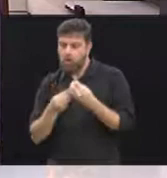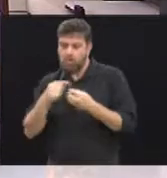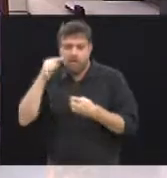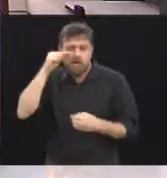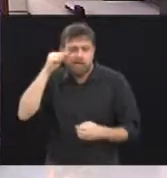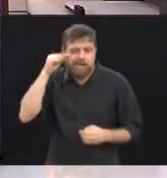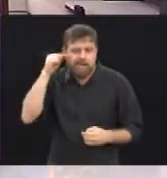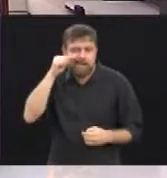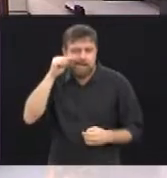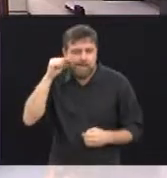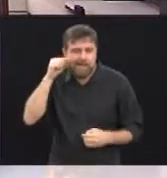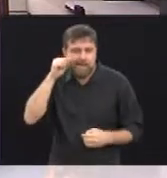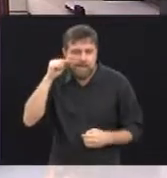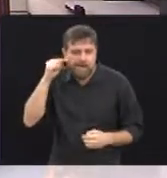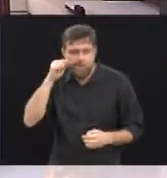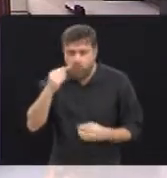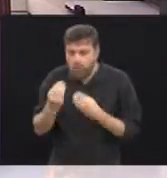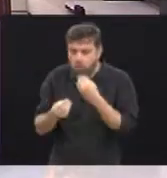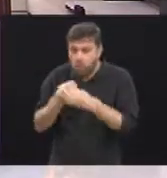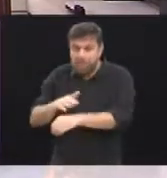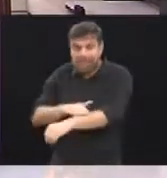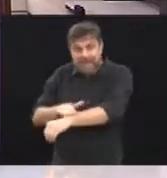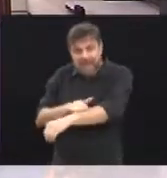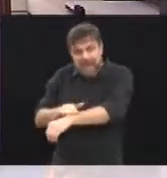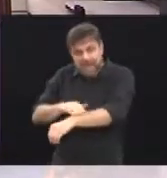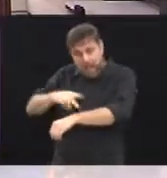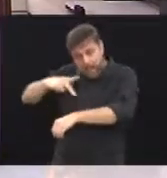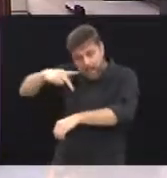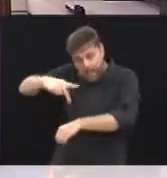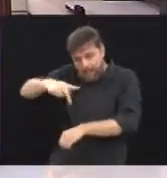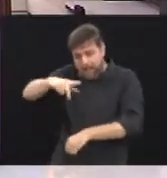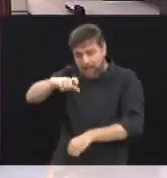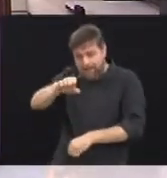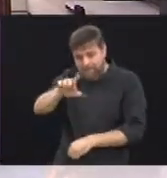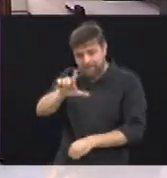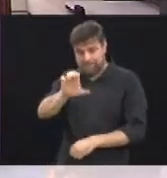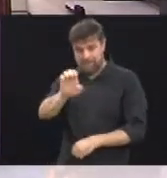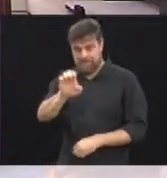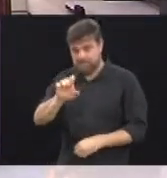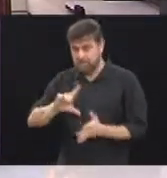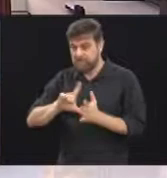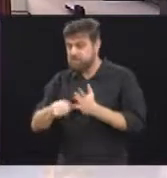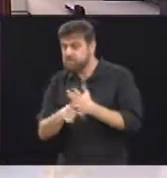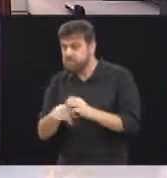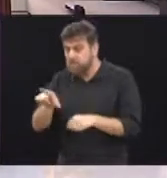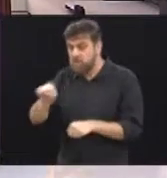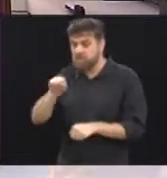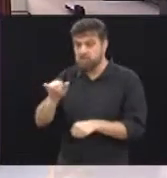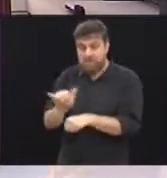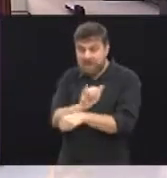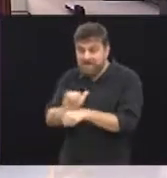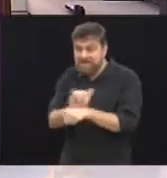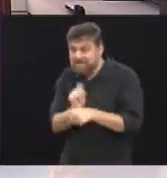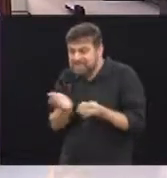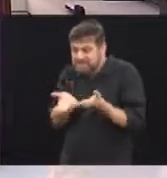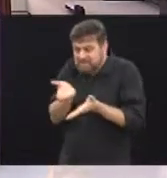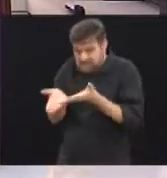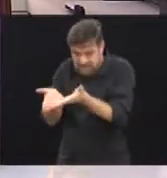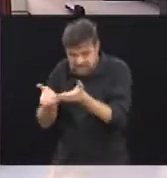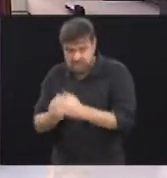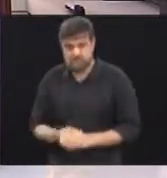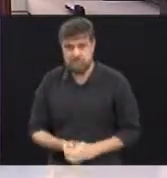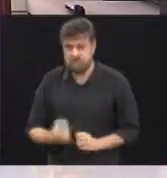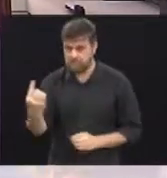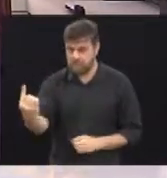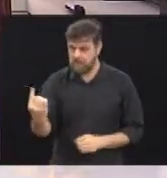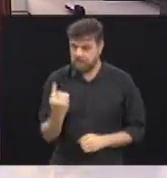rugas, da textura, né? E para a gente poder indicar um tratamento. Então, quando o paciente tem